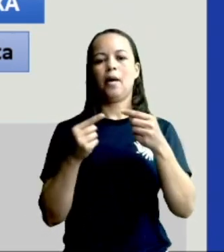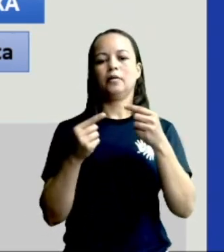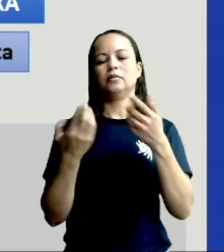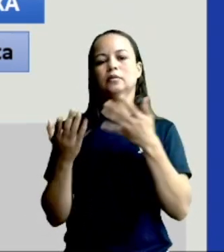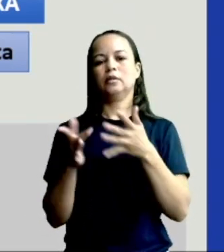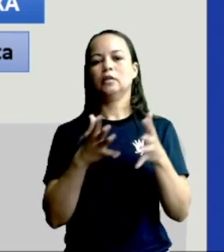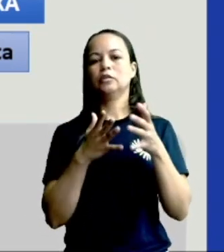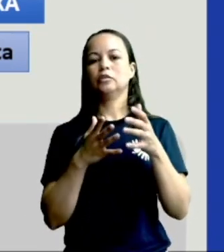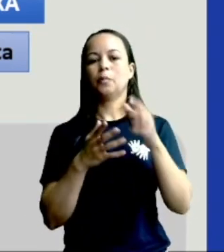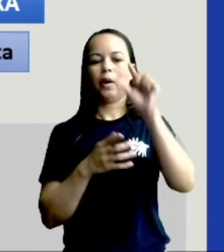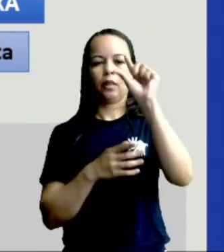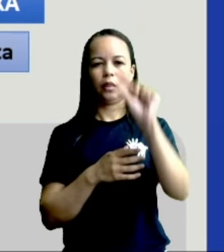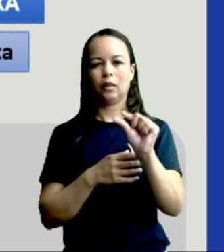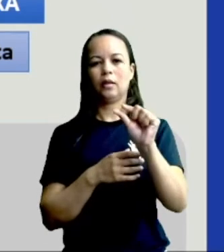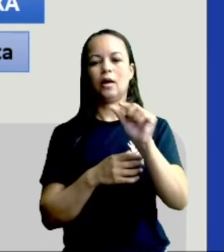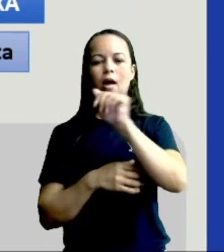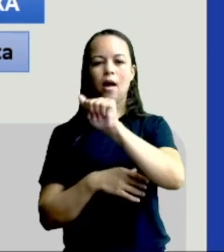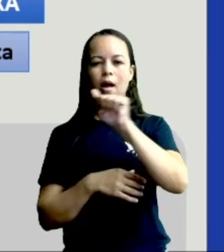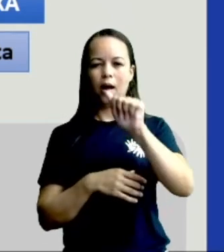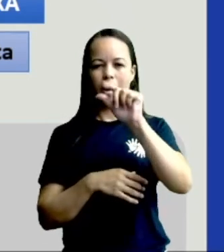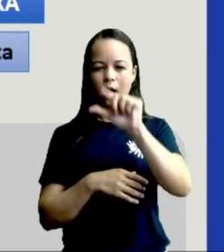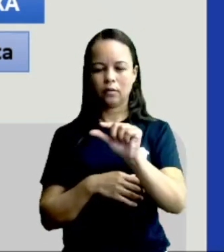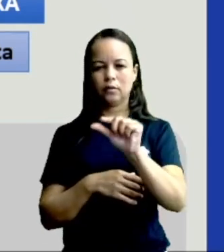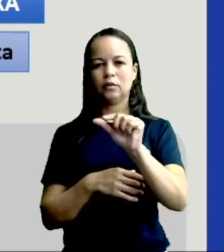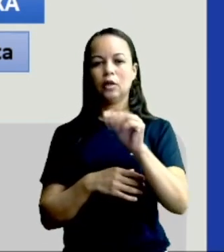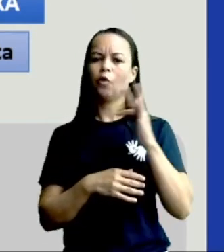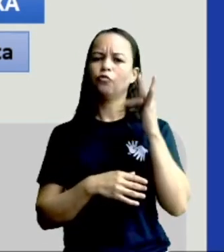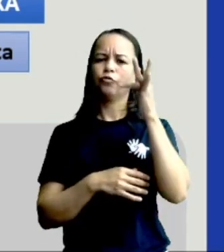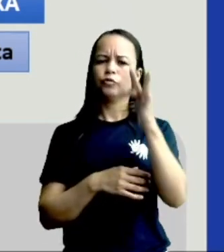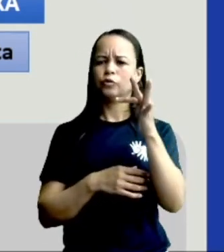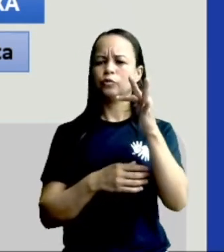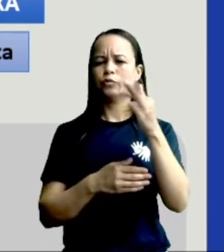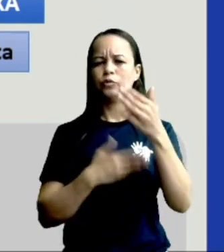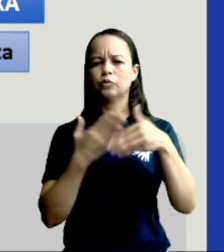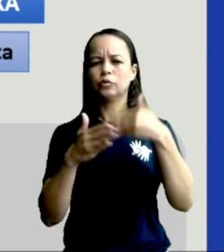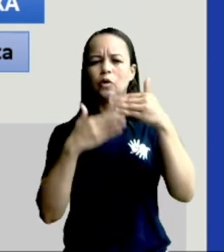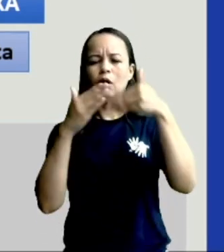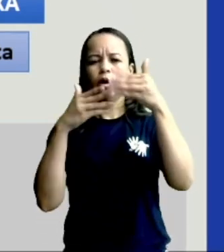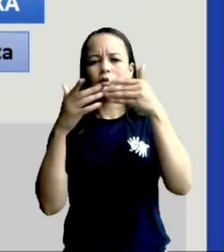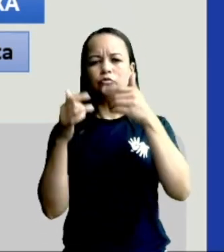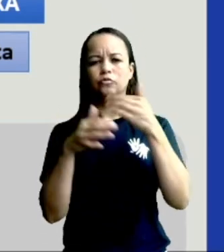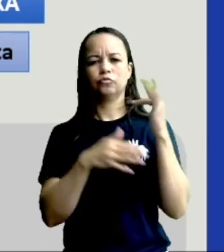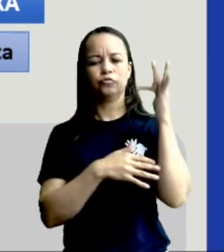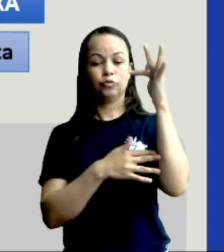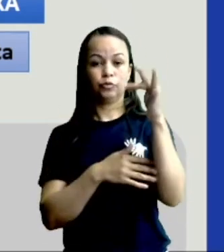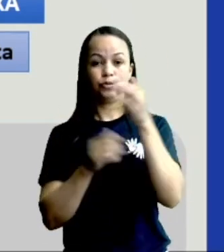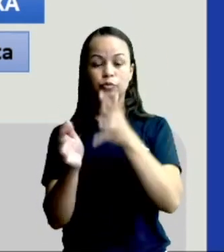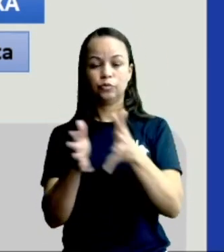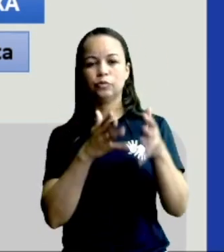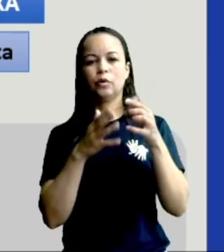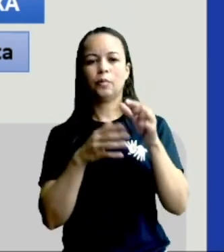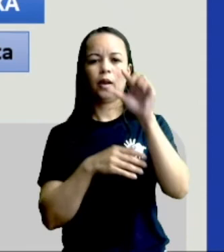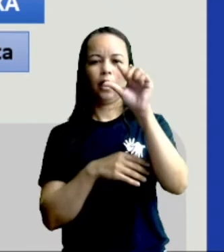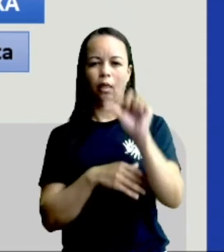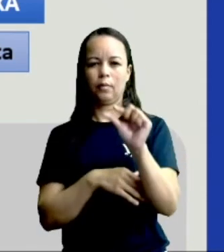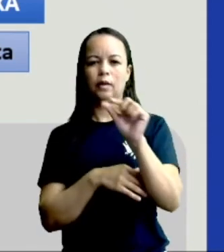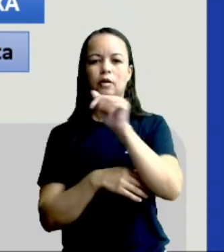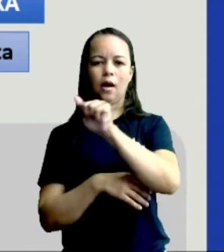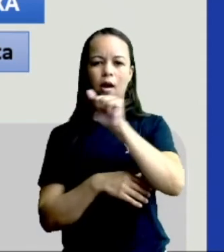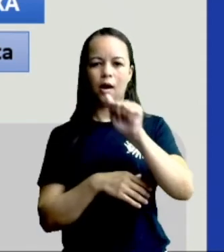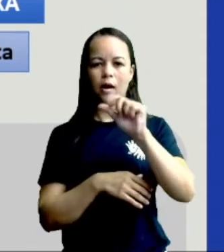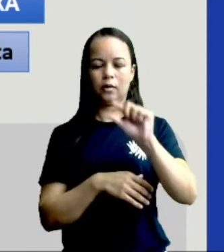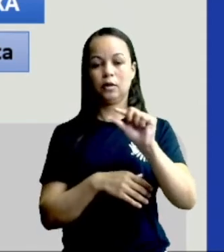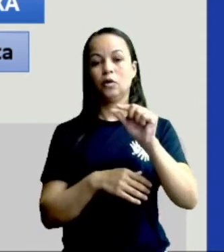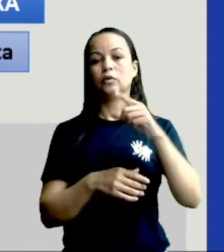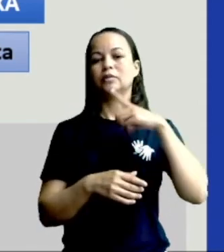genes de planta baixa, o azinho. Então ela poderá futuramente gerar plantas baixas se ela houver um cruzamento